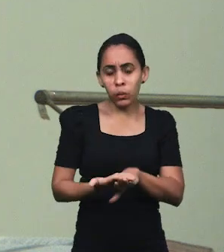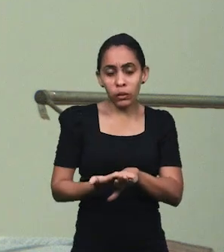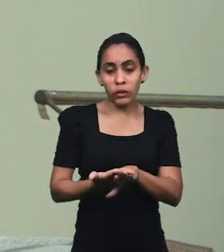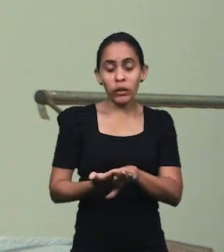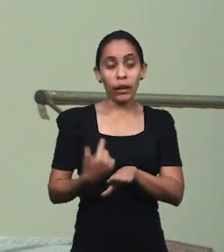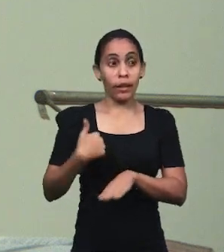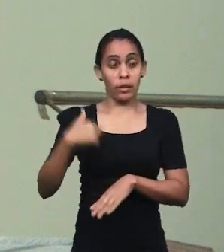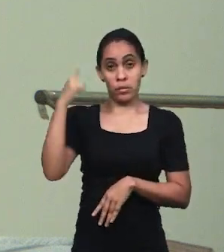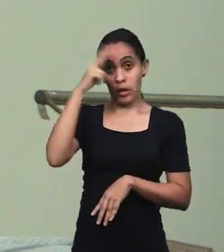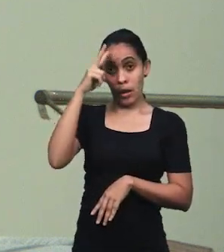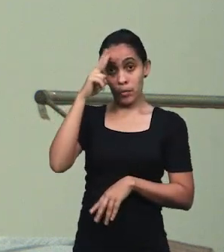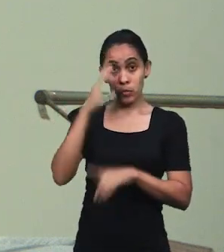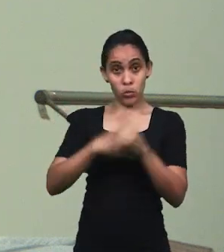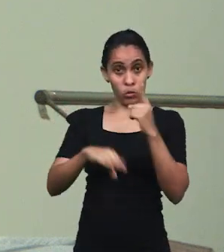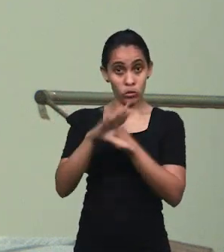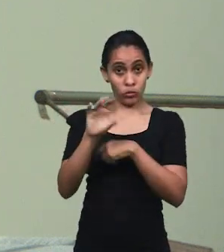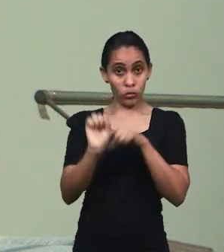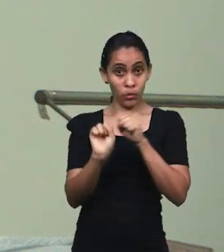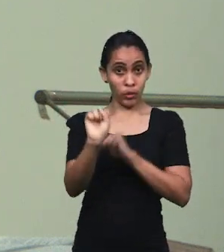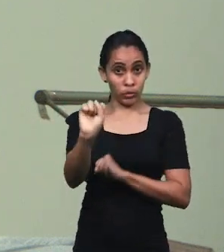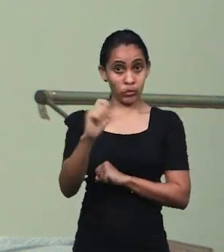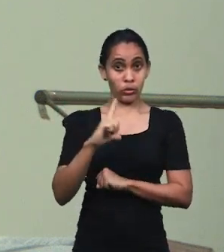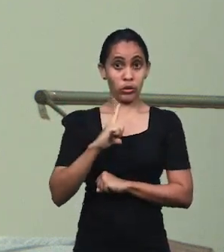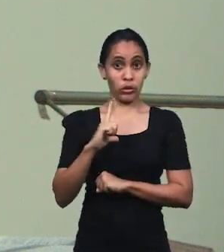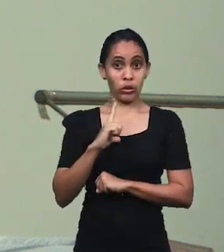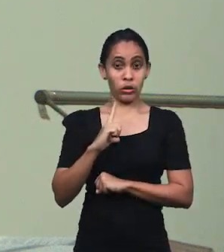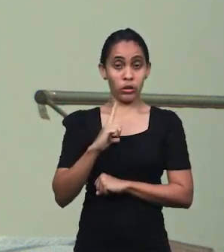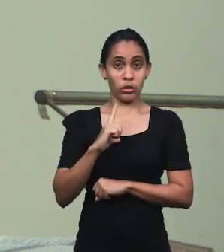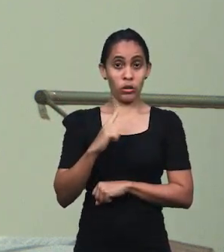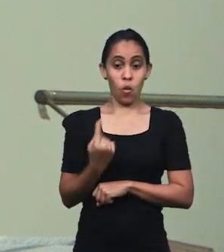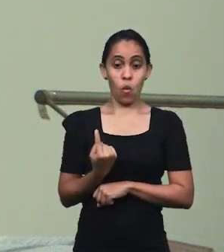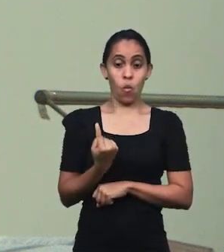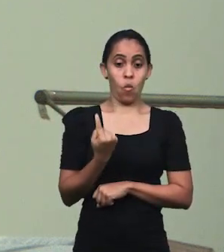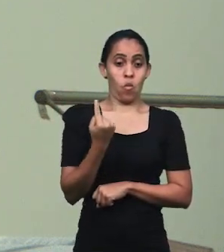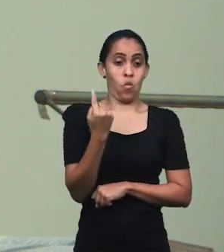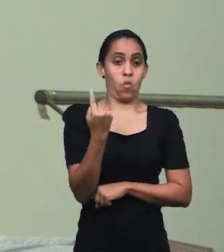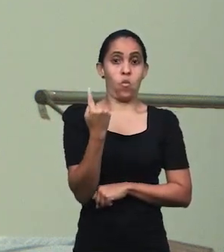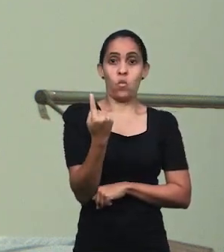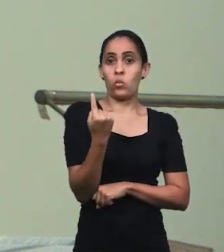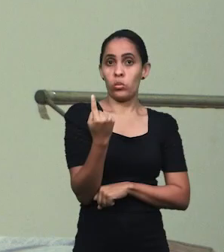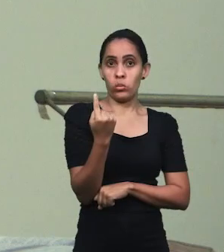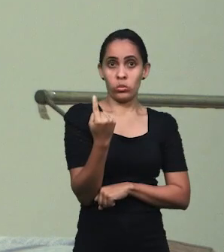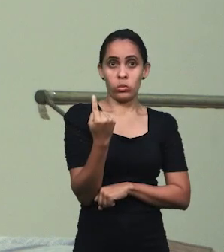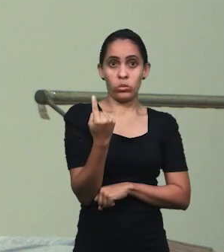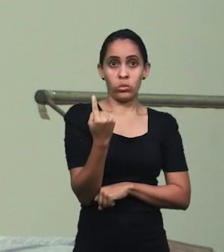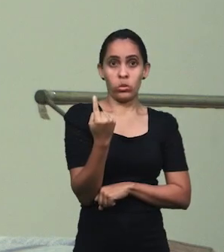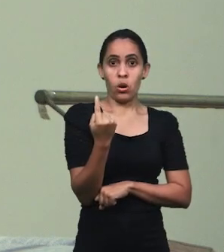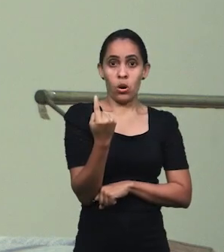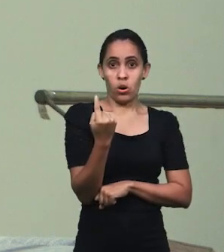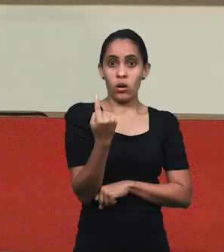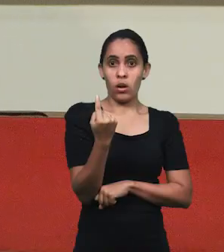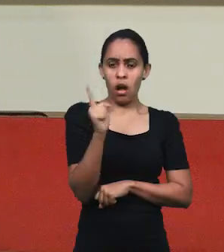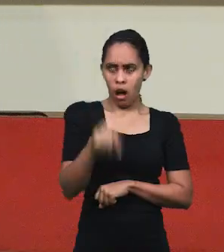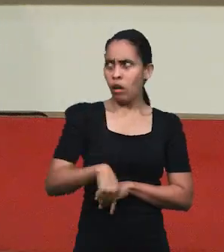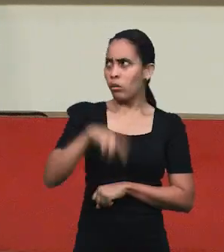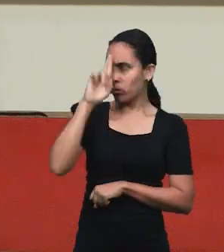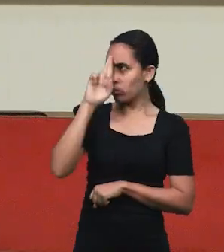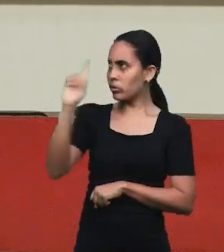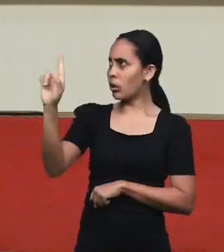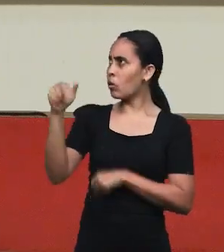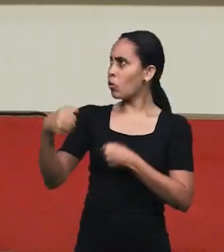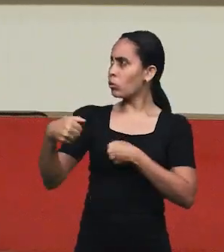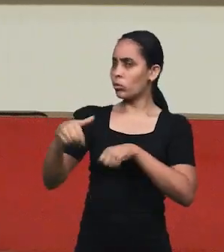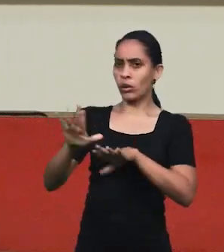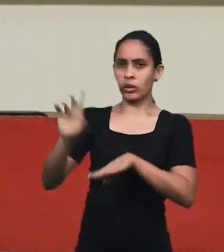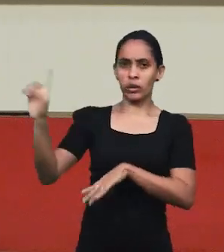Não, eu me lembro, no culto de formatura, há um soldado no céu, há um